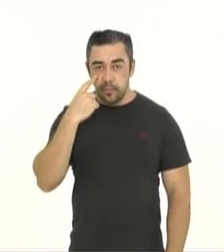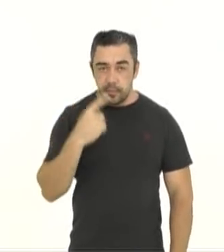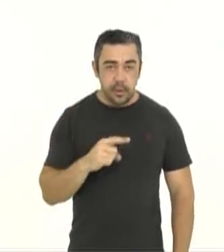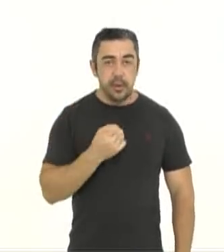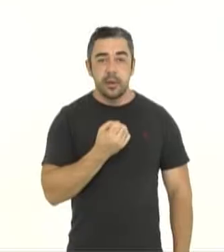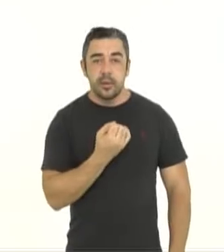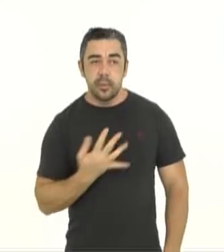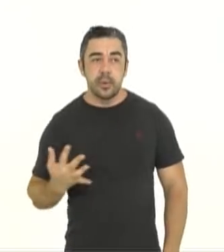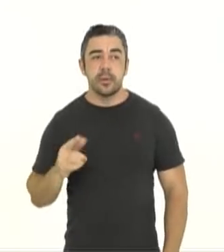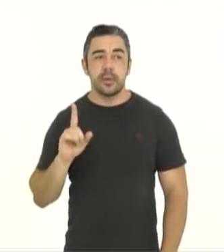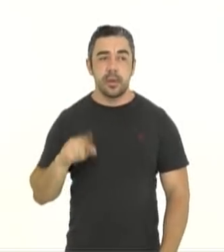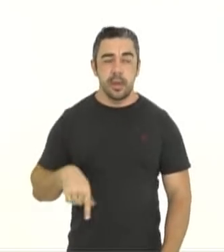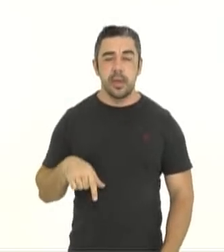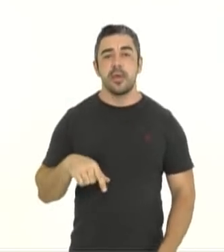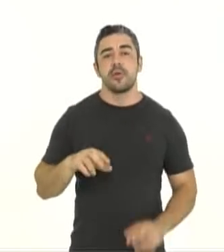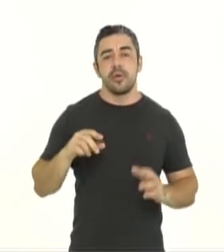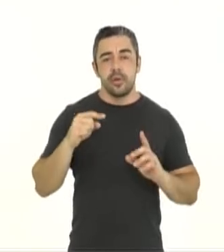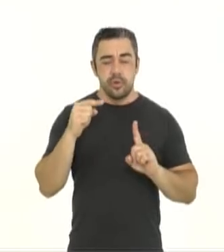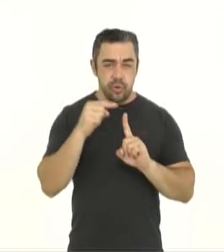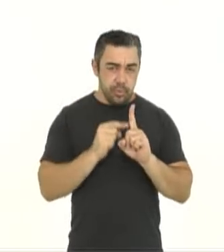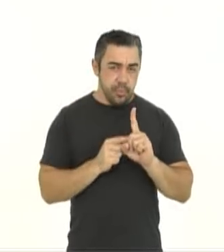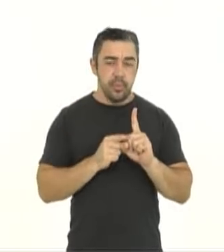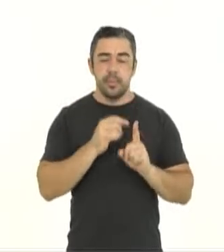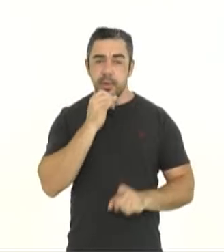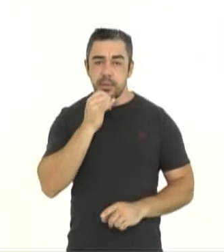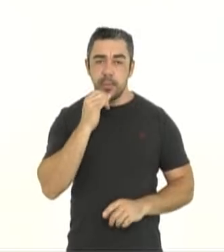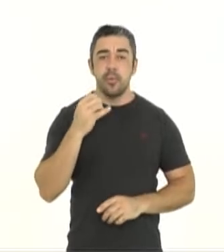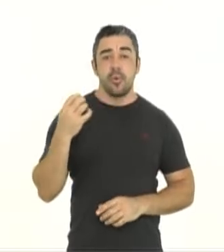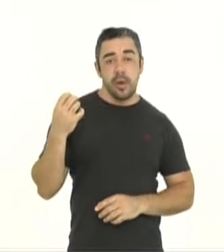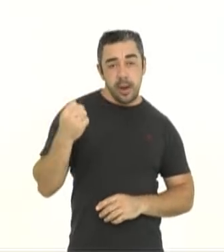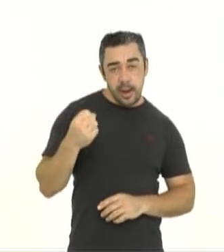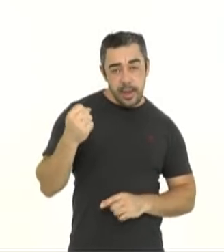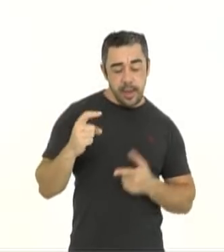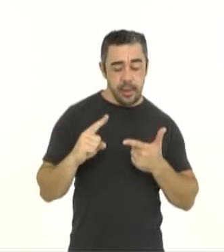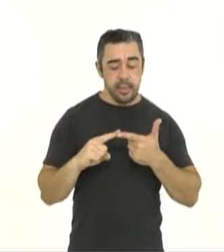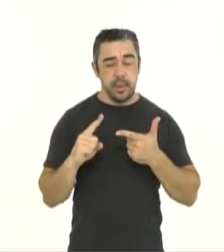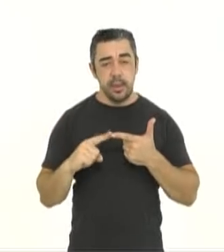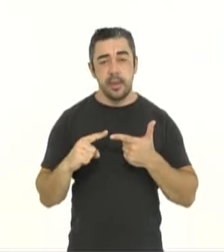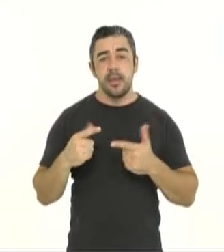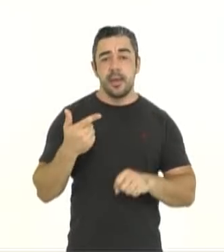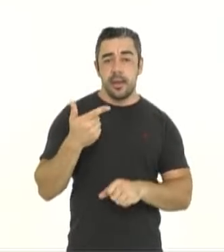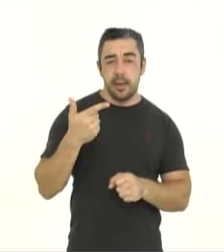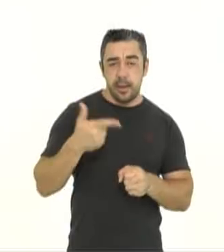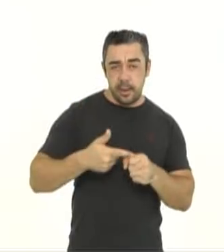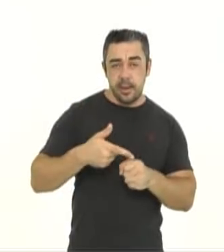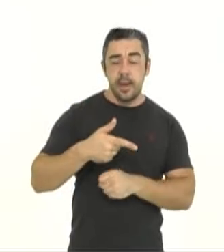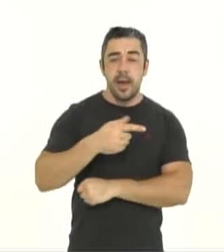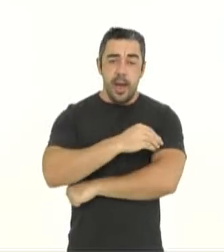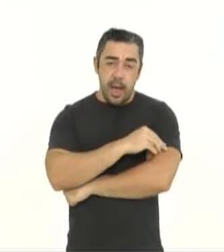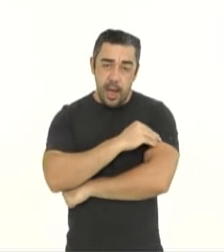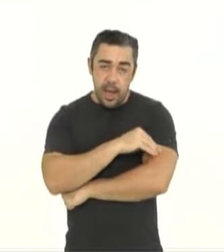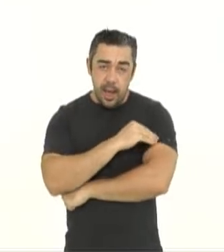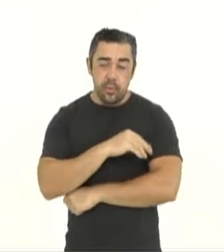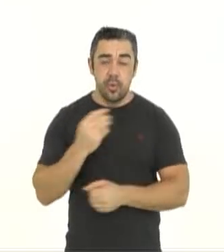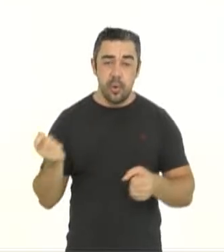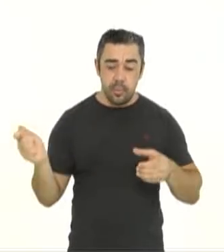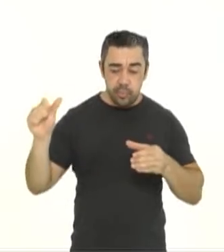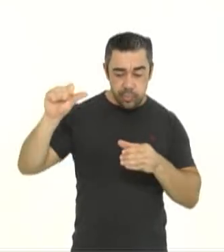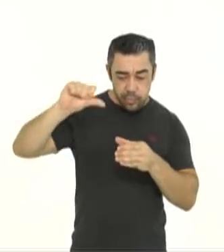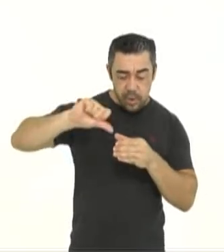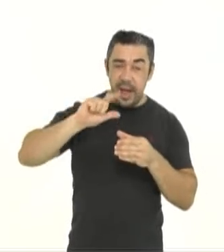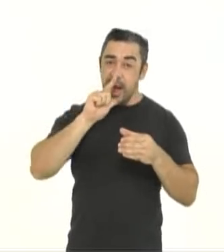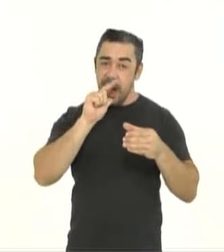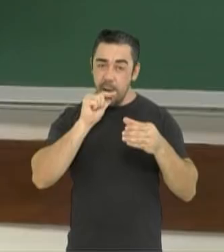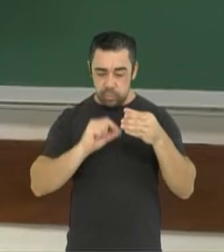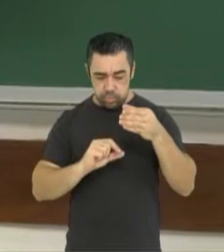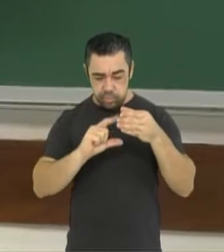a adulteração em alguns tipos de produto, como no leite, no etanol combustível, em que frequentemente é adicionado mais água do que